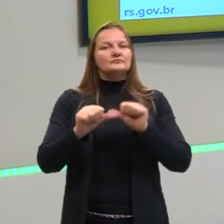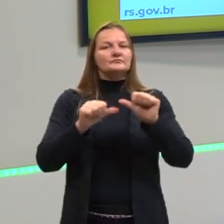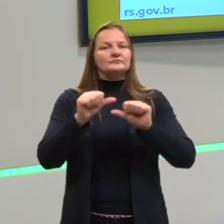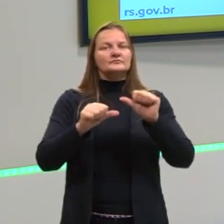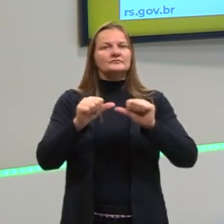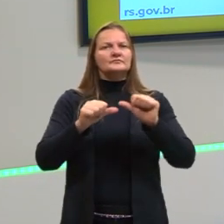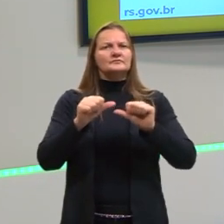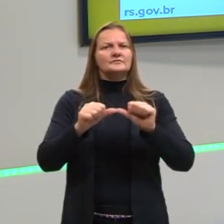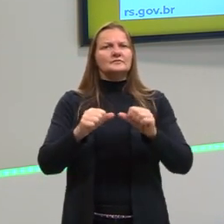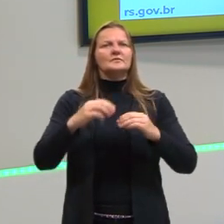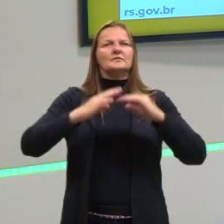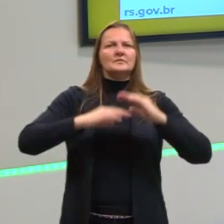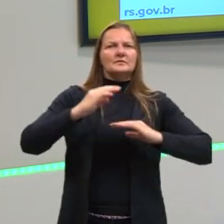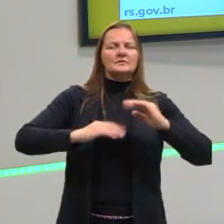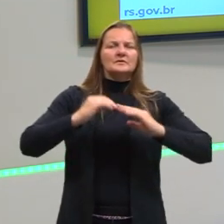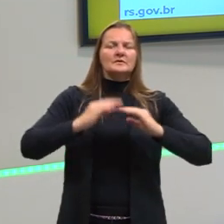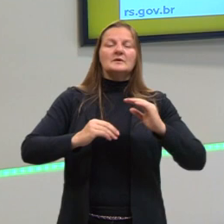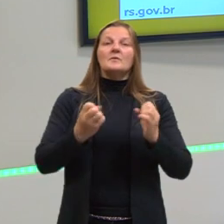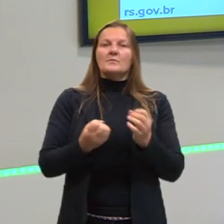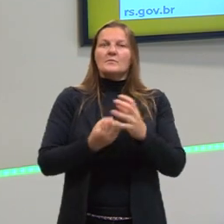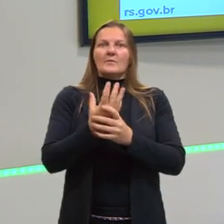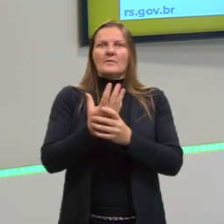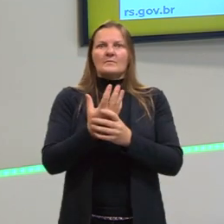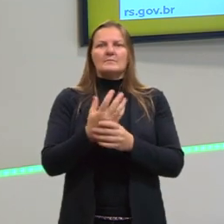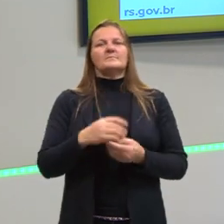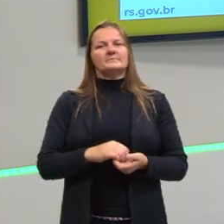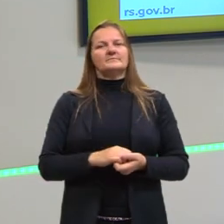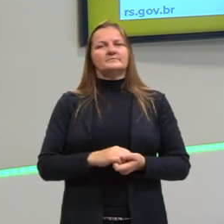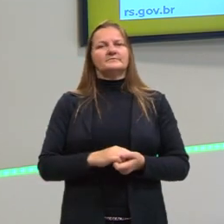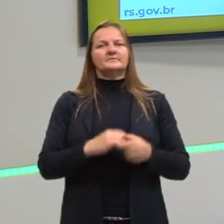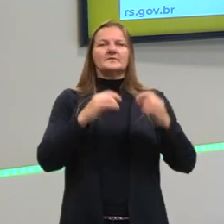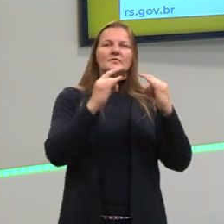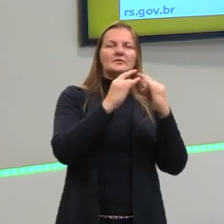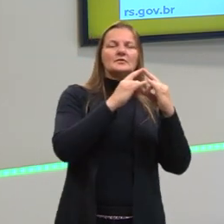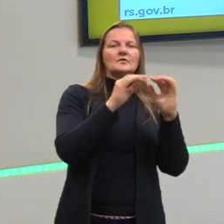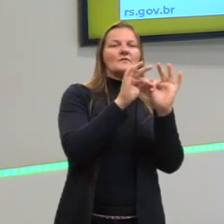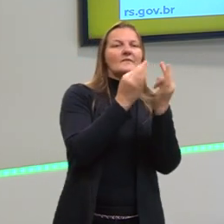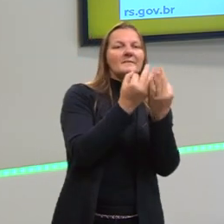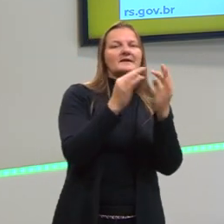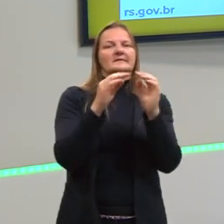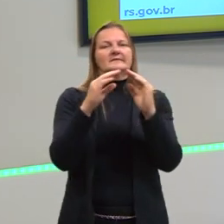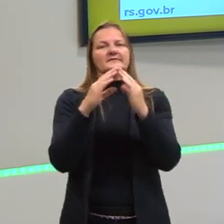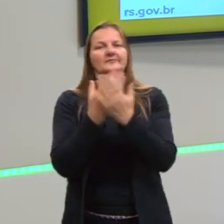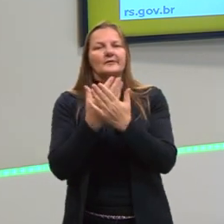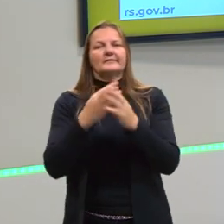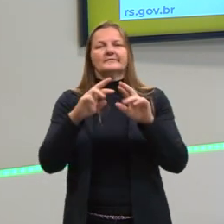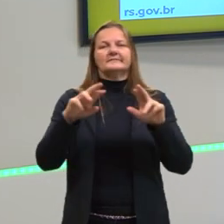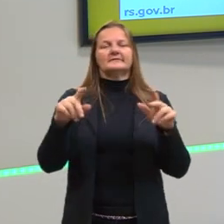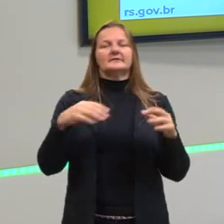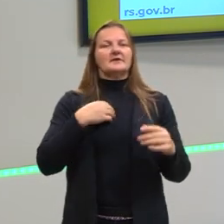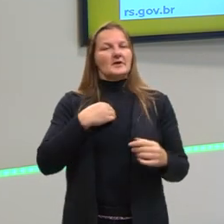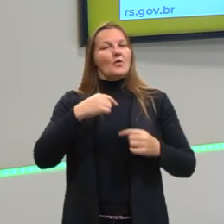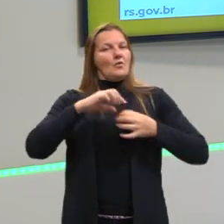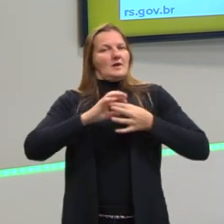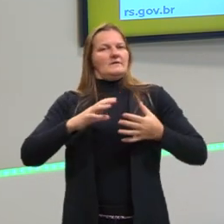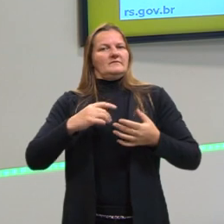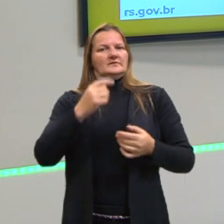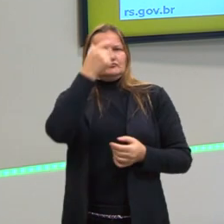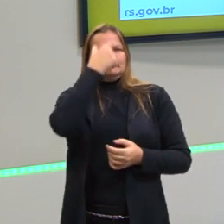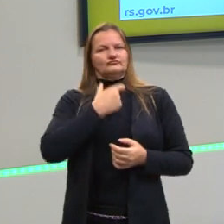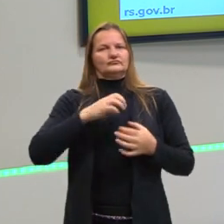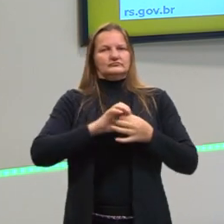vão se tornando um objetivas e se concretizam nessas instituições e até resolvi ameaçam é livre eu